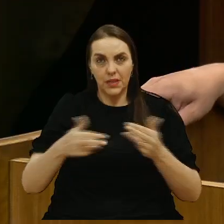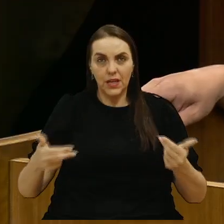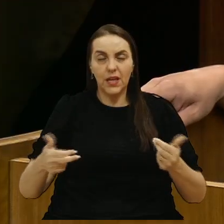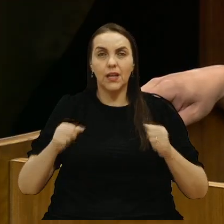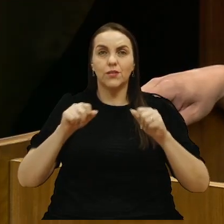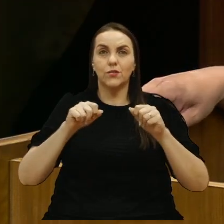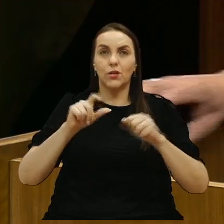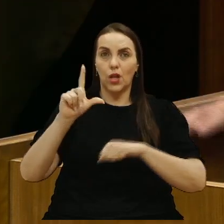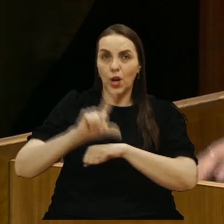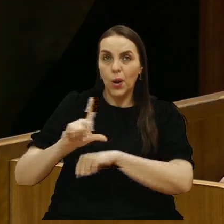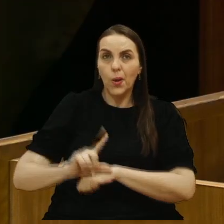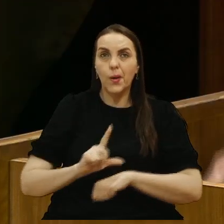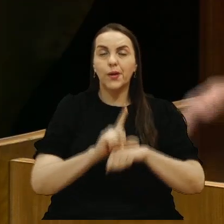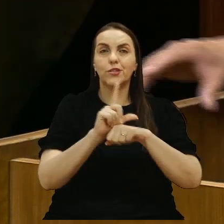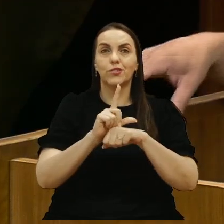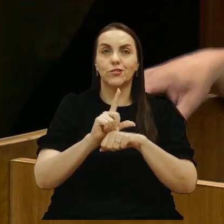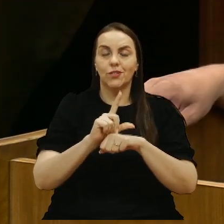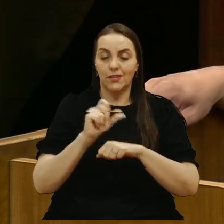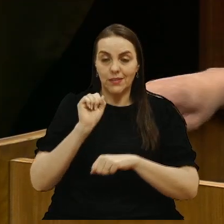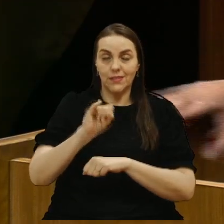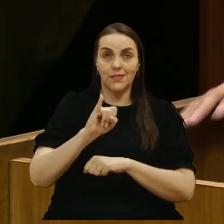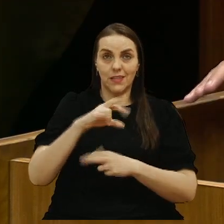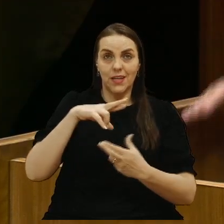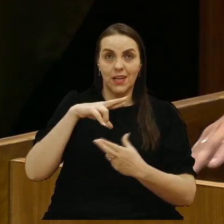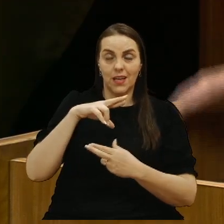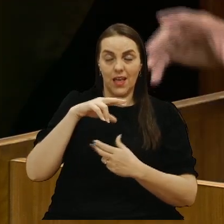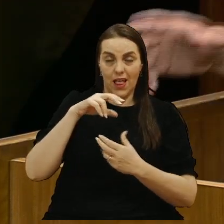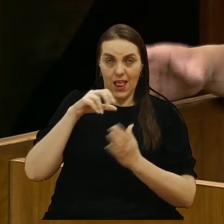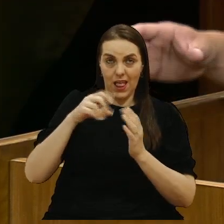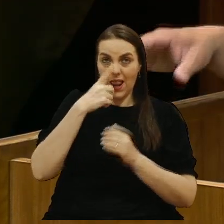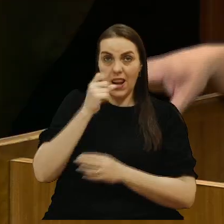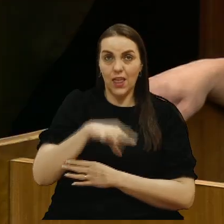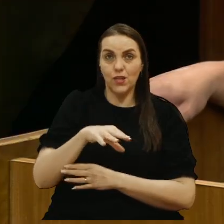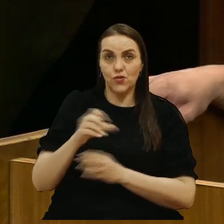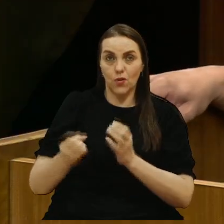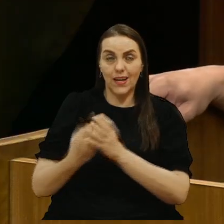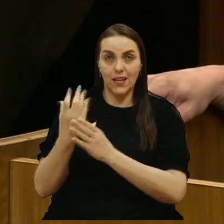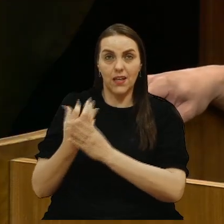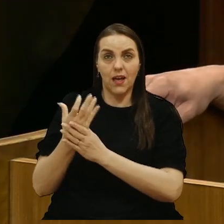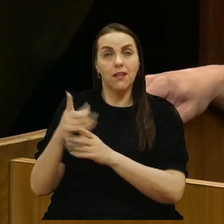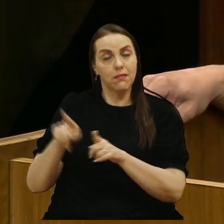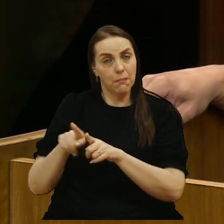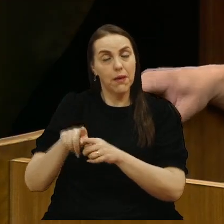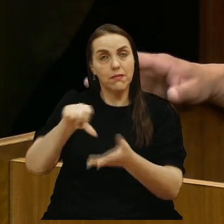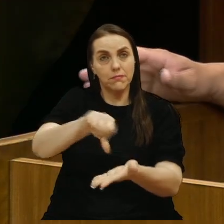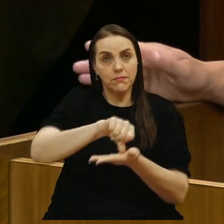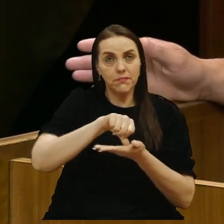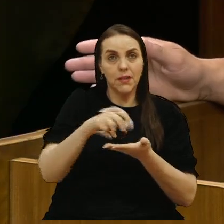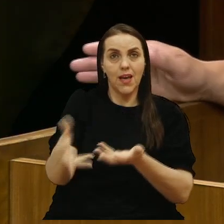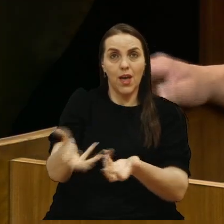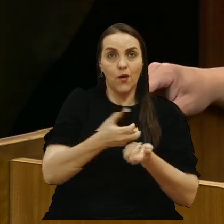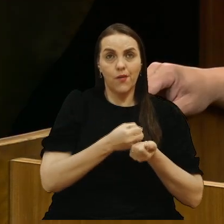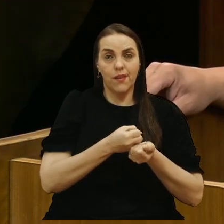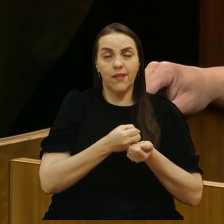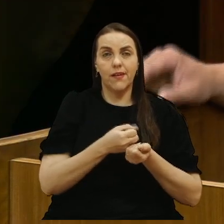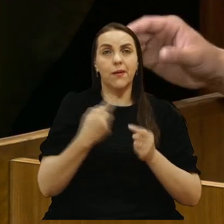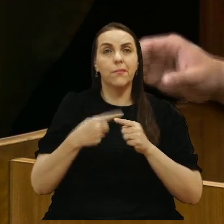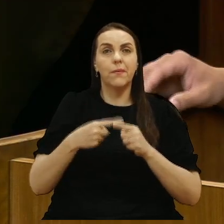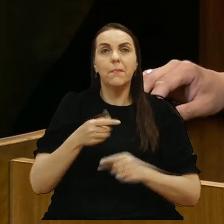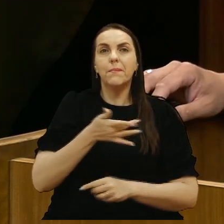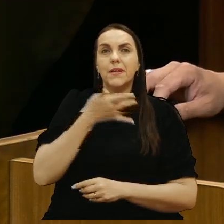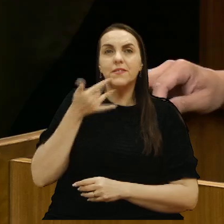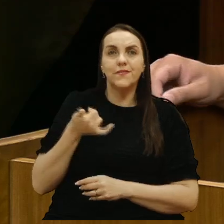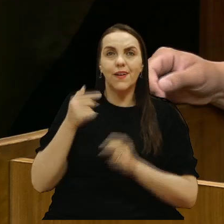Esses grandes geradores, eles também têm que ser responsabilizados por ceder um espaço para ter um ecoponto, porque isso tornaria muito mais fácil para